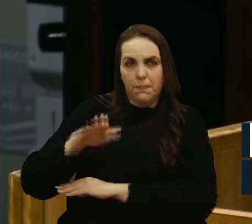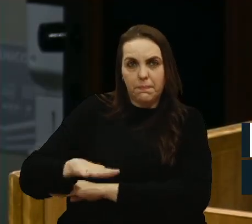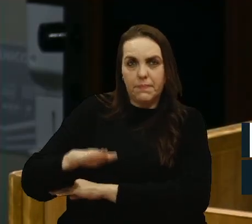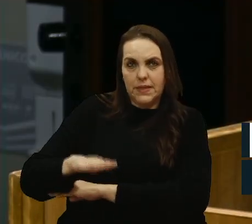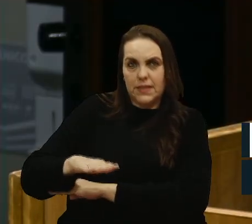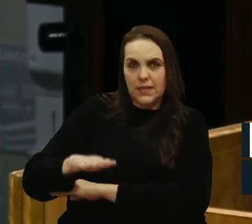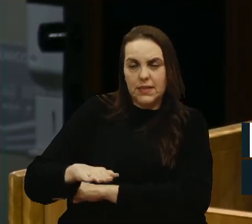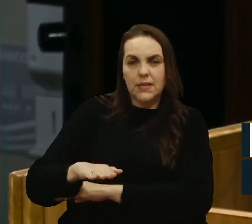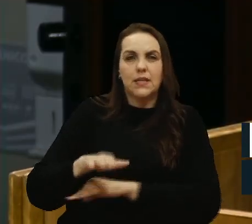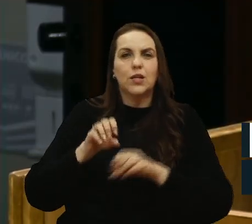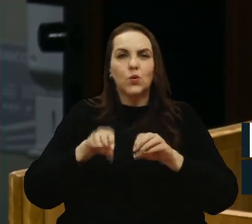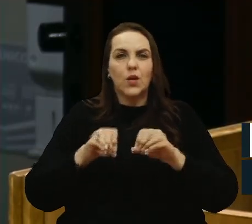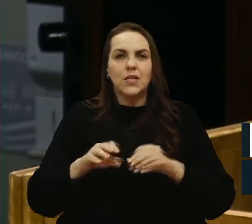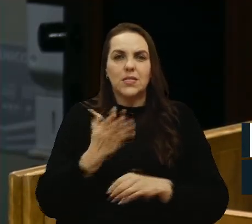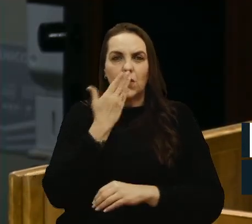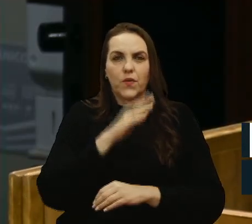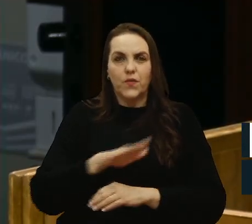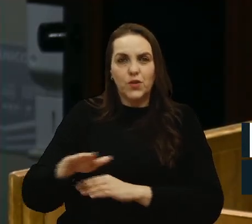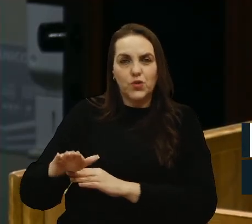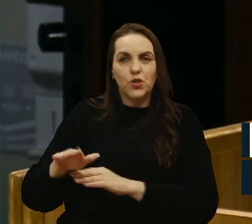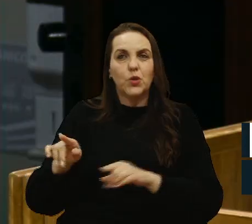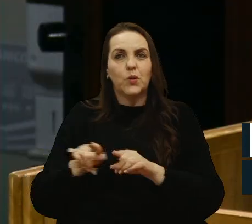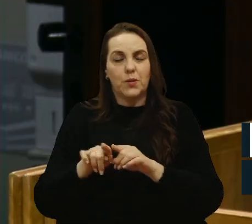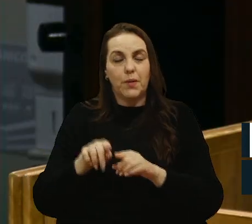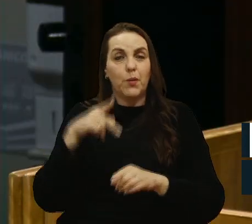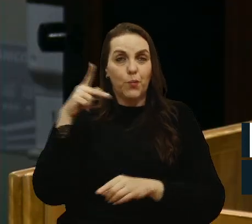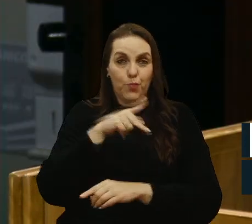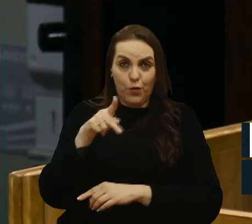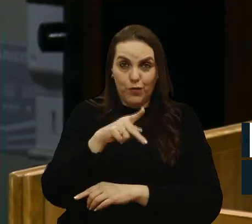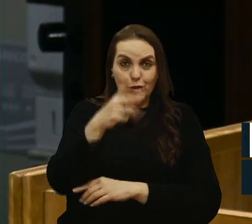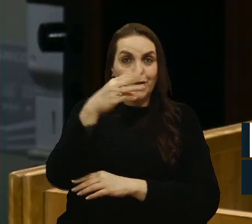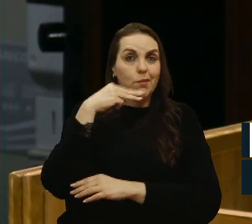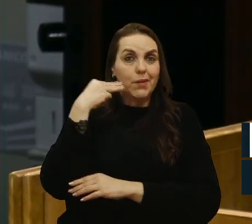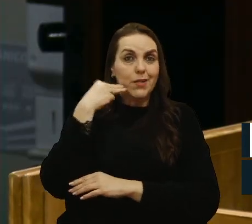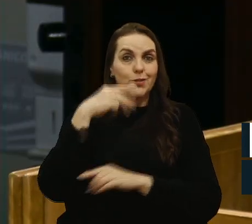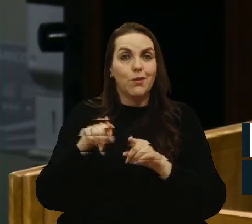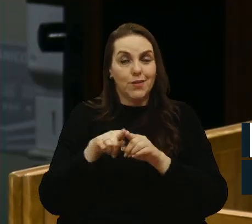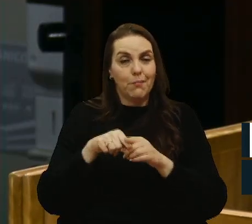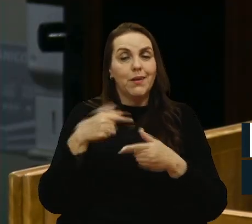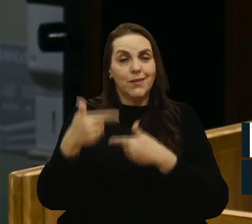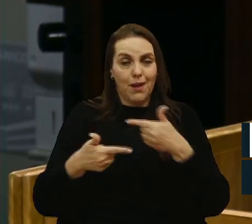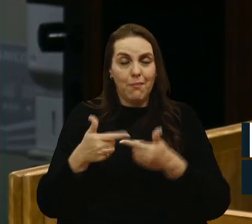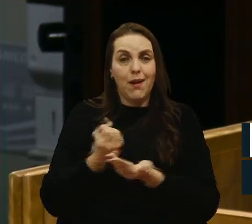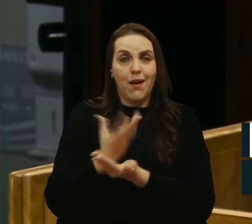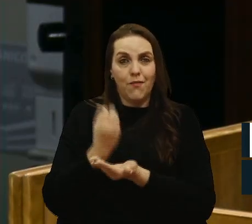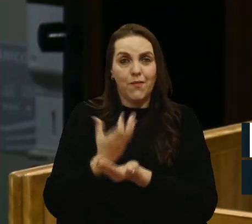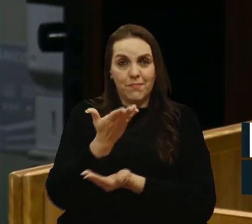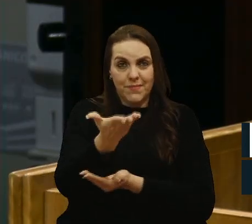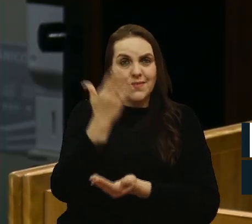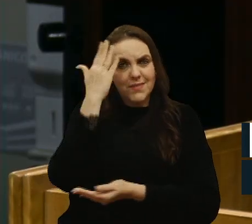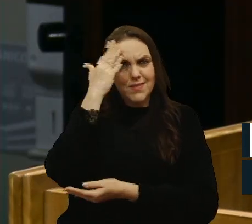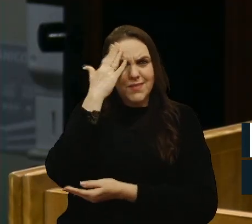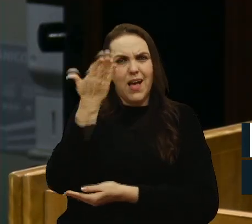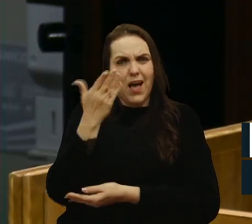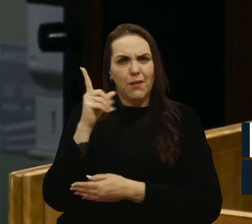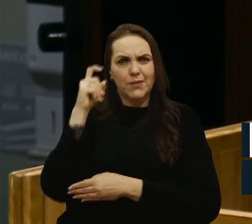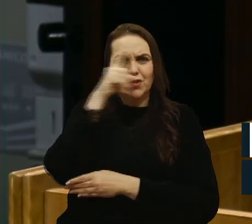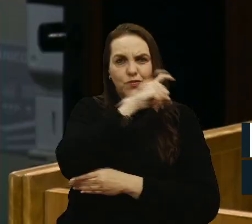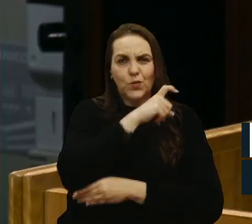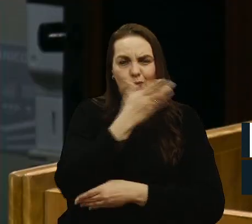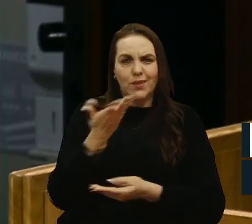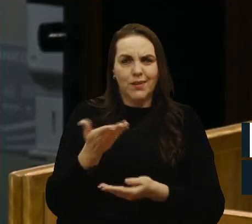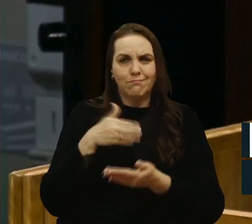da educação infantil, vereadora Marisol, professora Marisol, que trabalhou também com alfabetização e sabe, imagino que saiba das dificuldades que